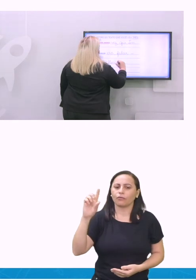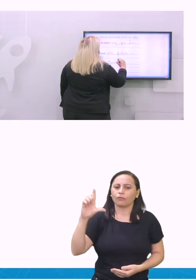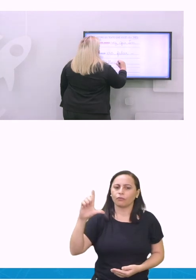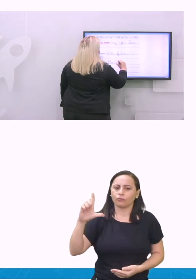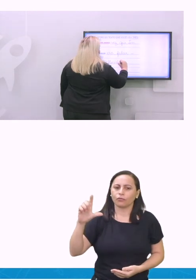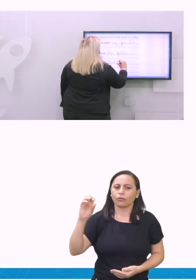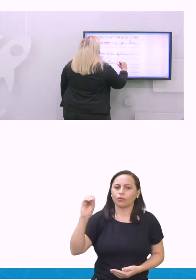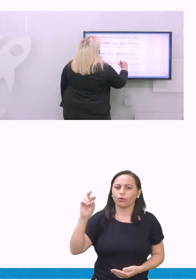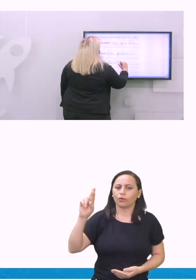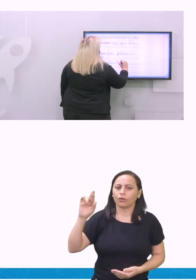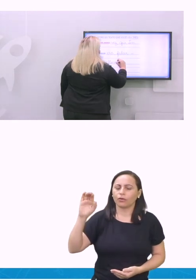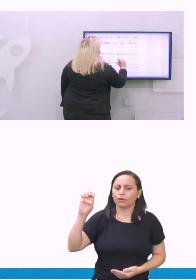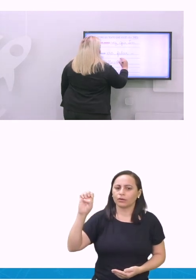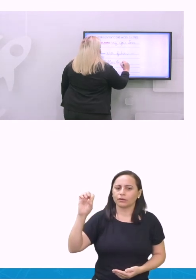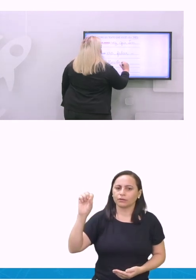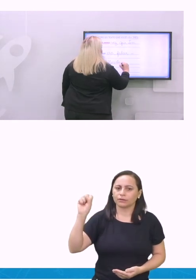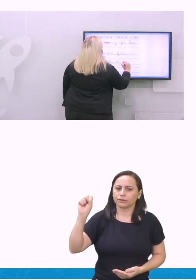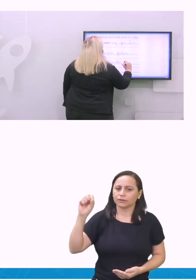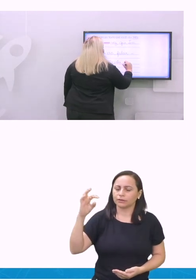Floresta,